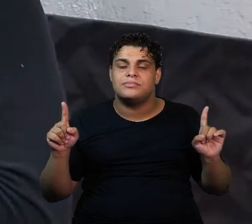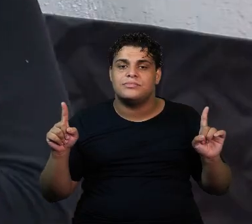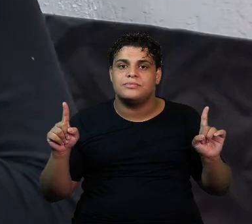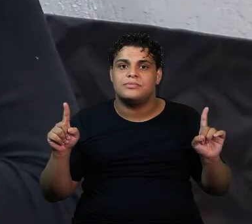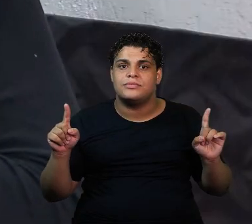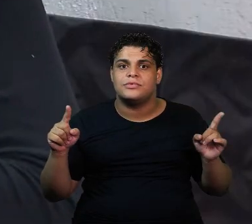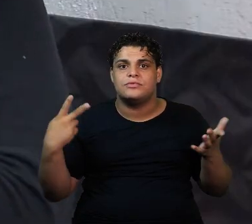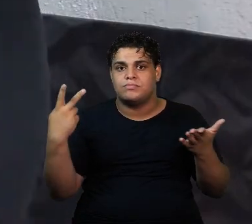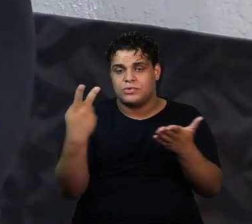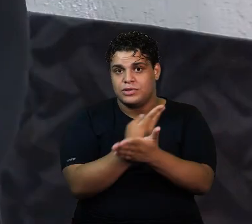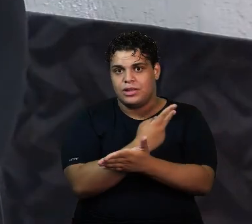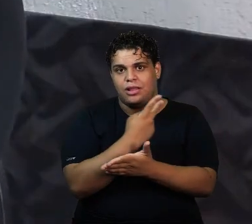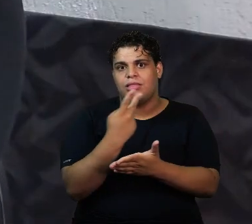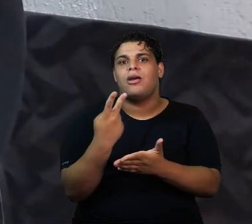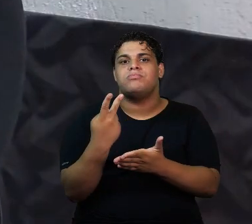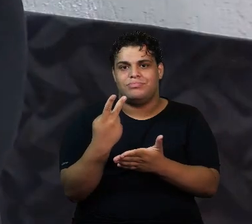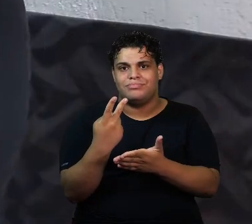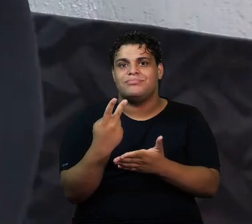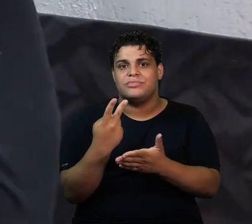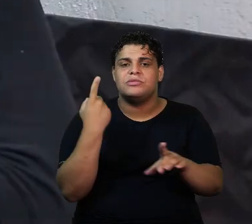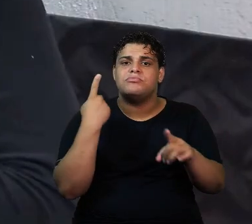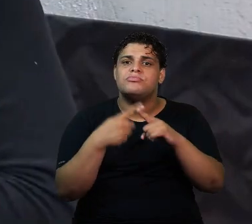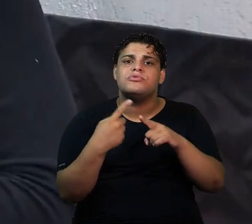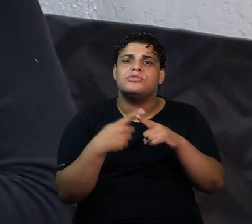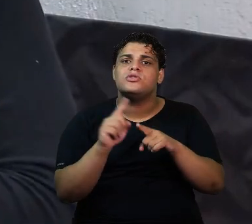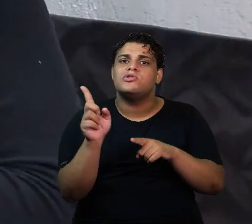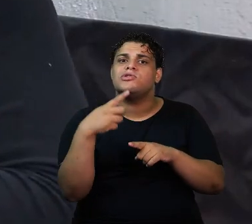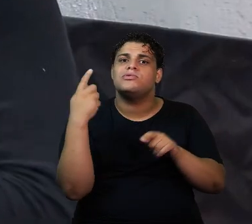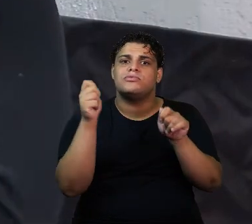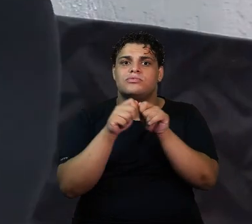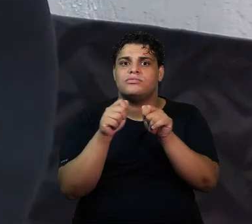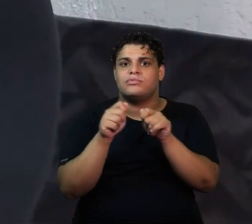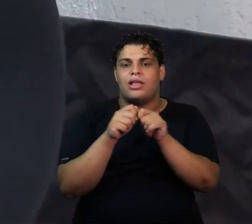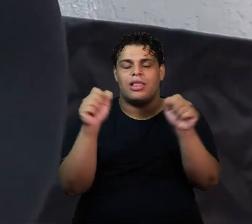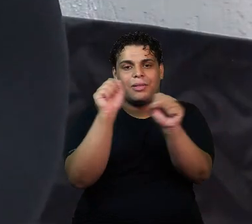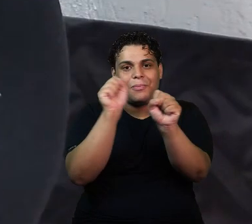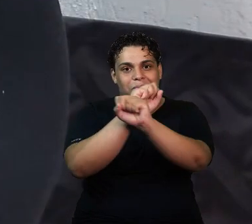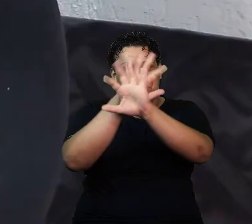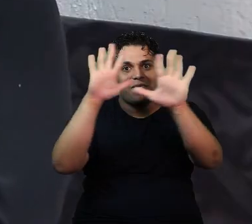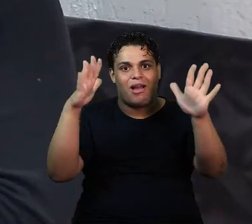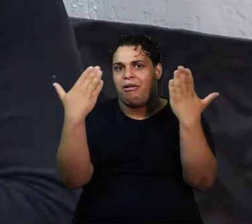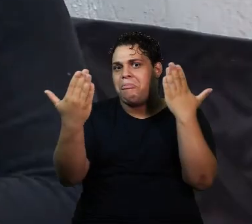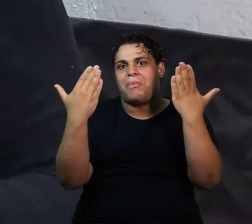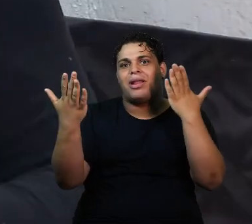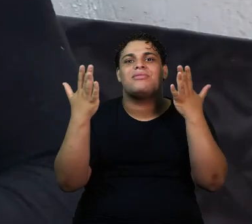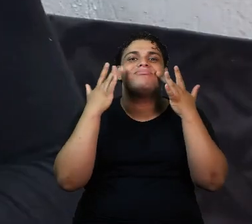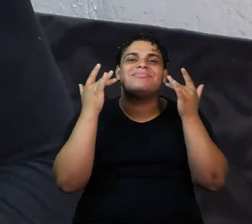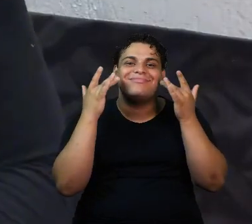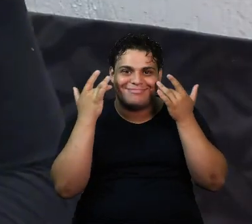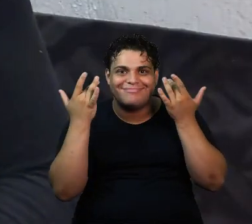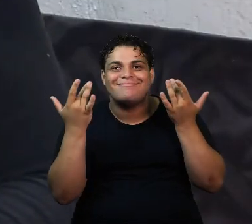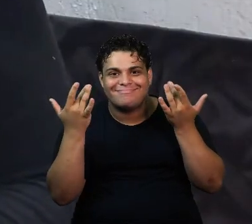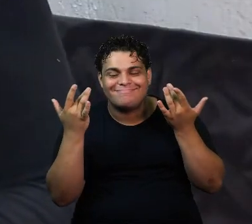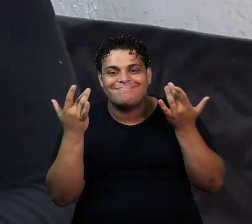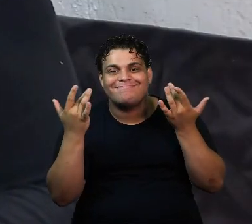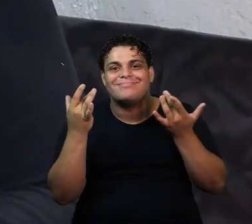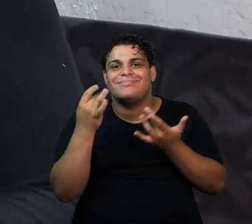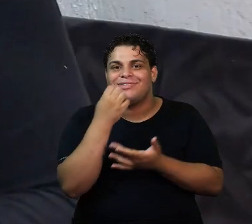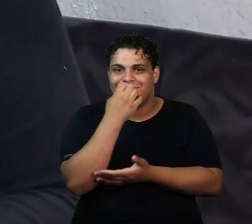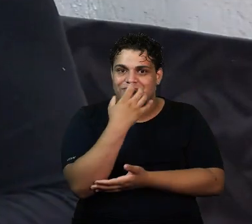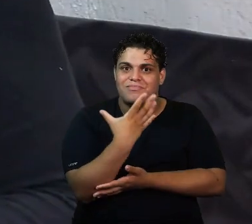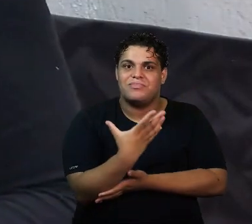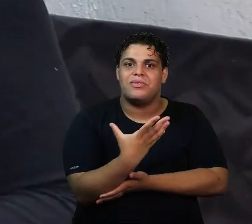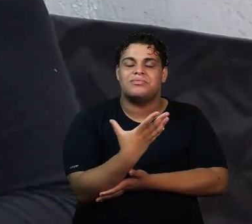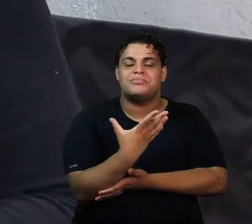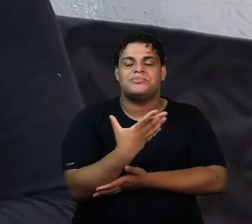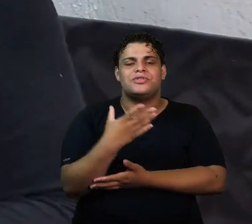foi uma realização assim, muito grande, porque foi quando a gente faz uma coisa tão mágica quanto o teatro, né, que é uma coisa muito grandiosa também.